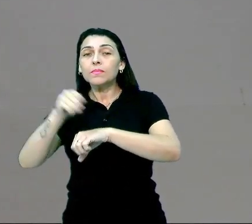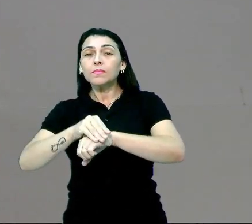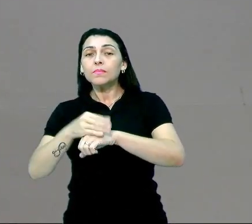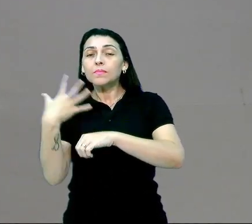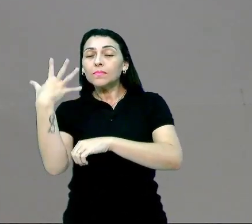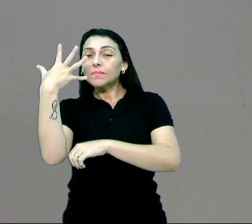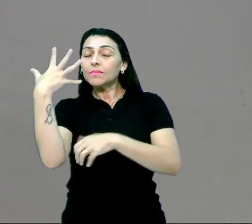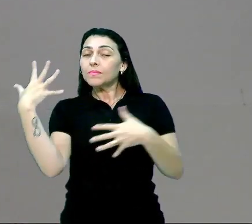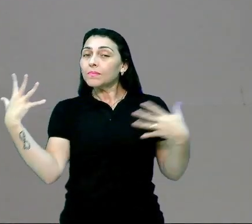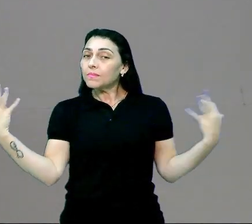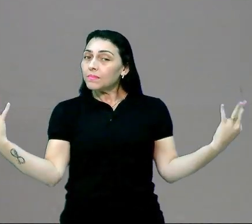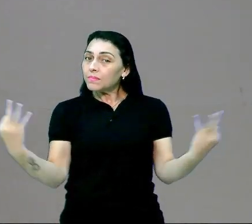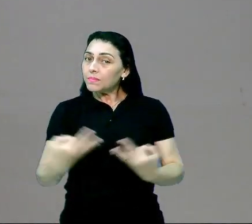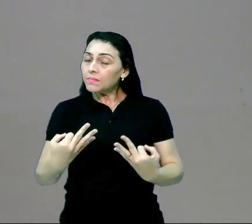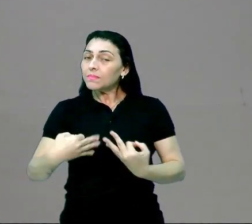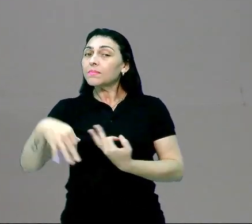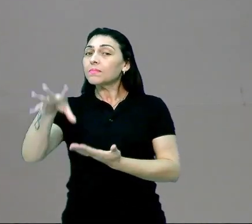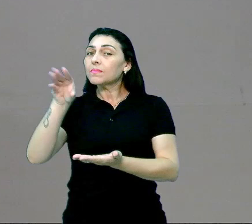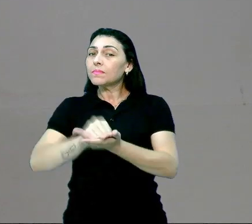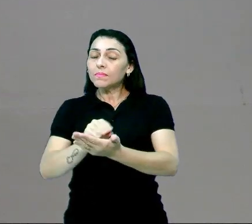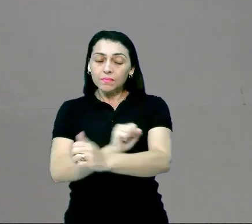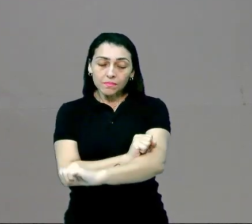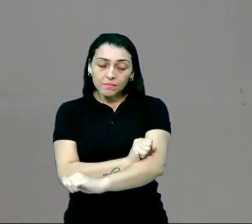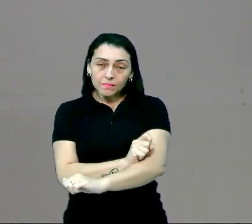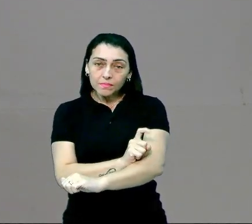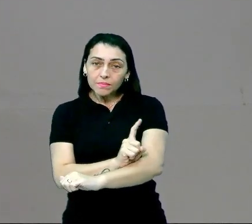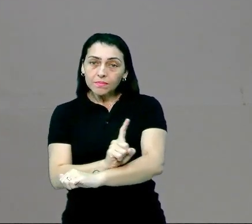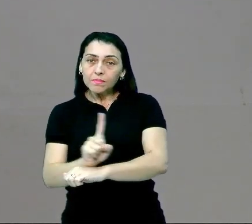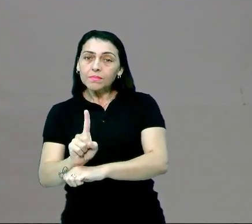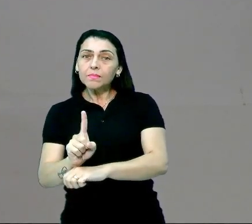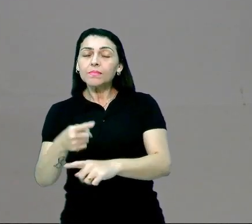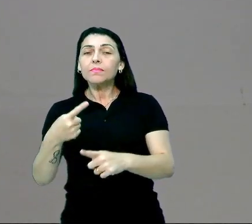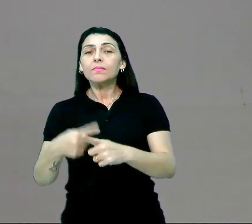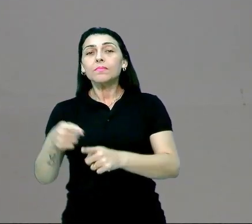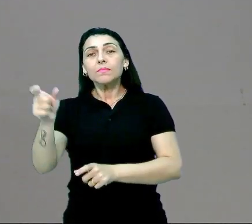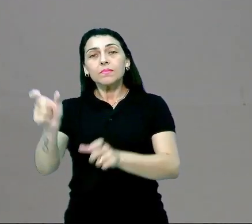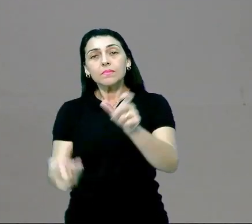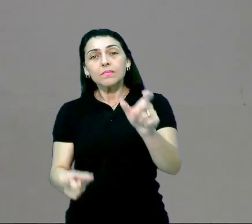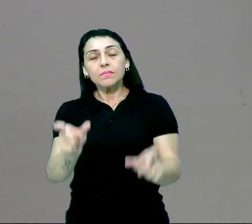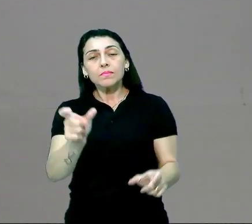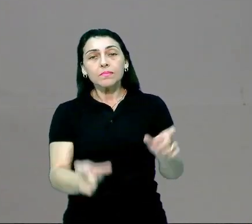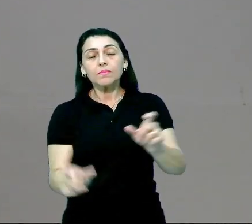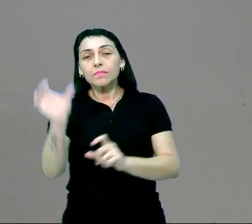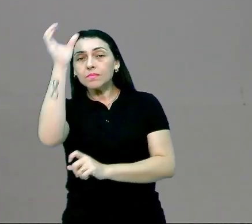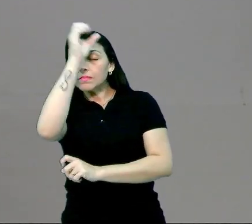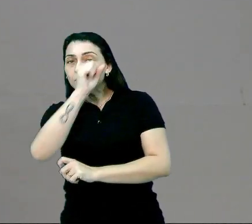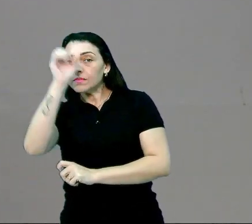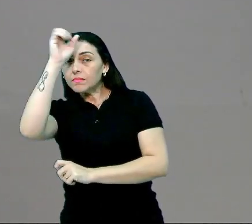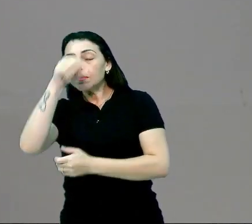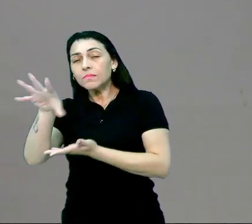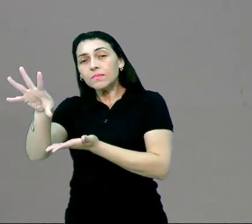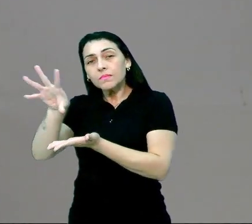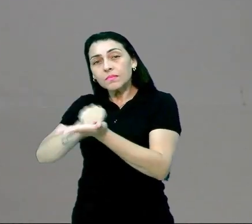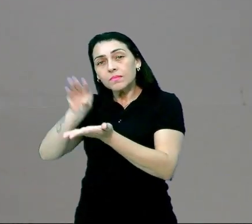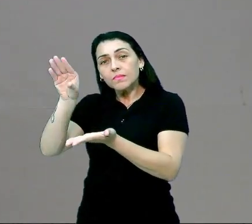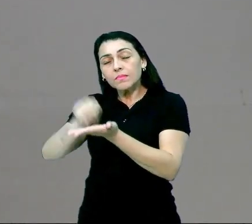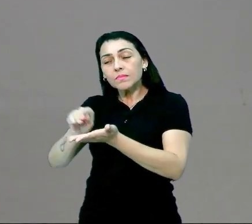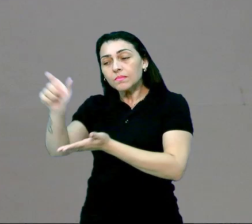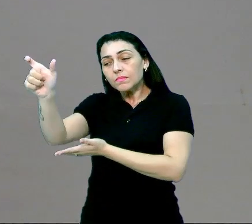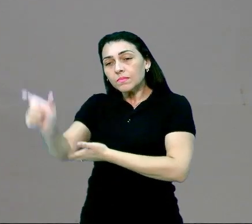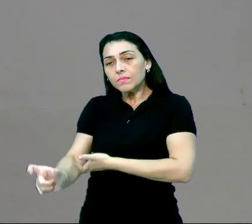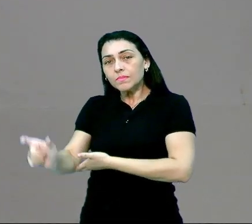conhecimento ligado à evolução e à imitação, porque o ser humano ele aprende pela imitação,